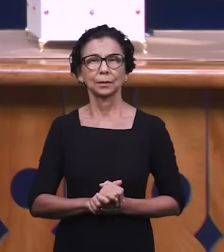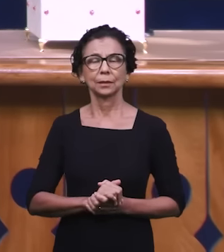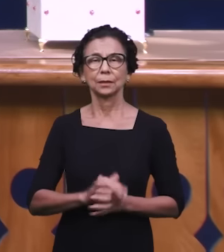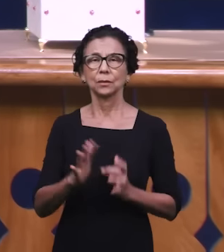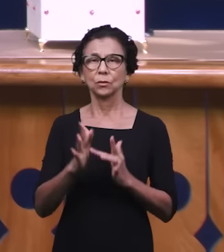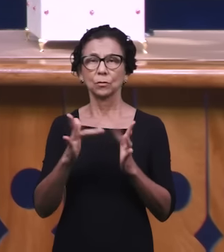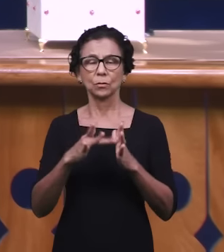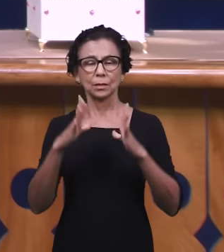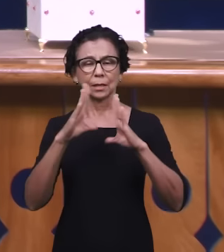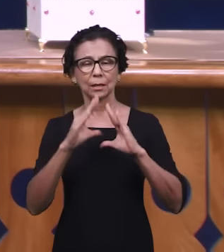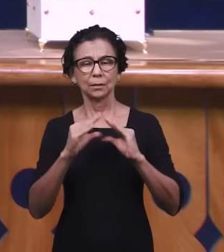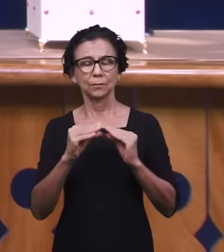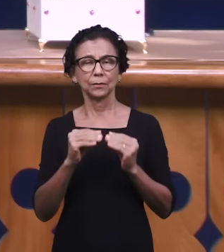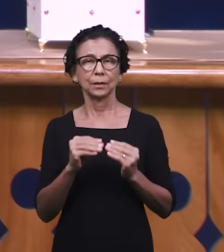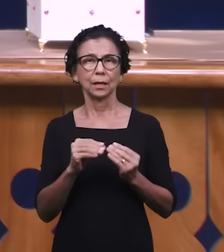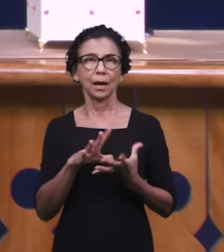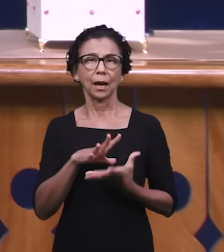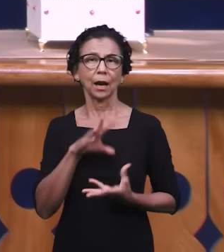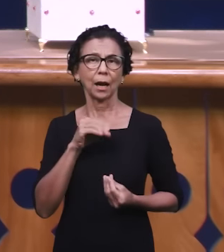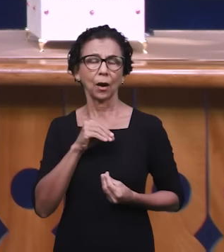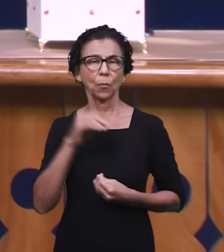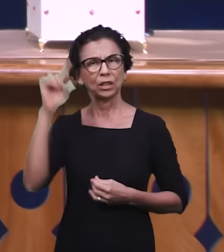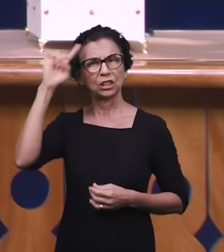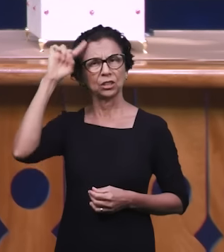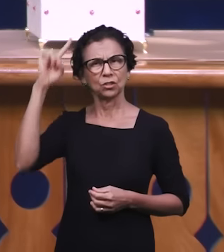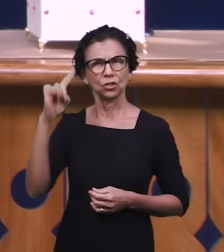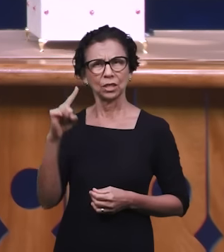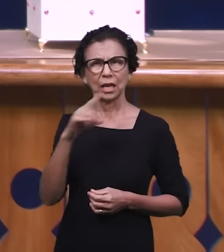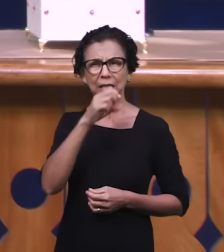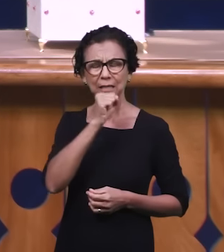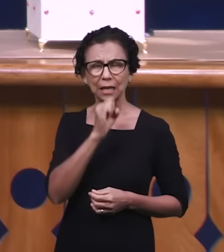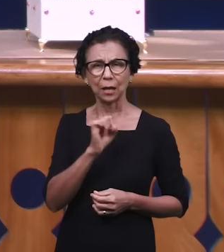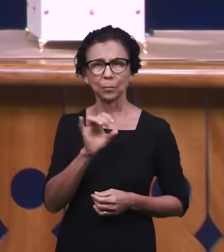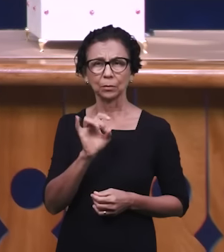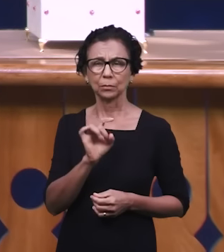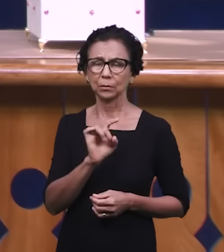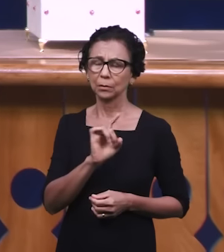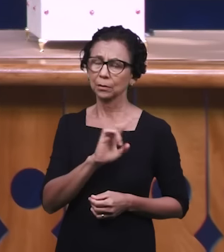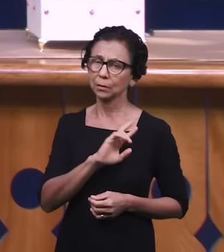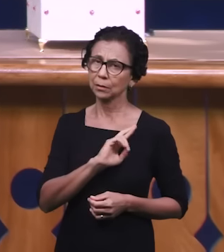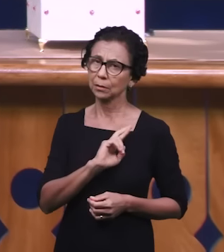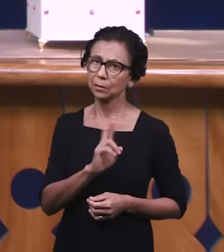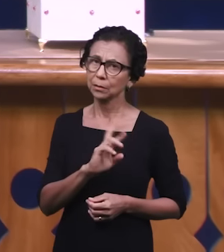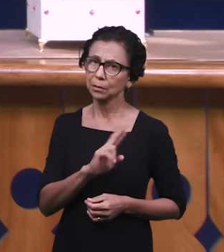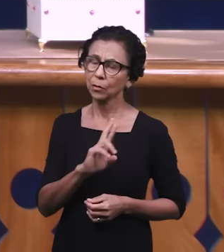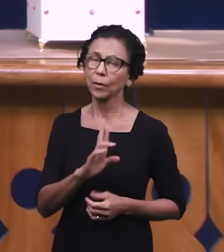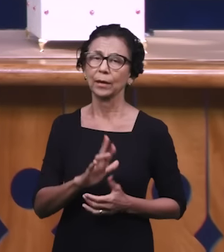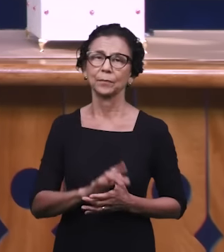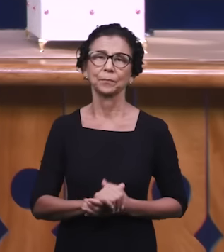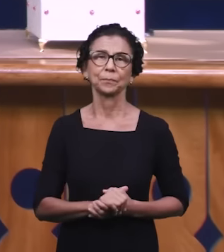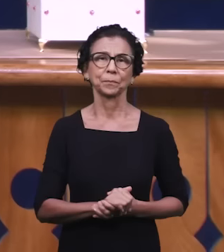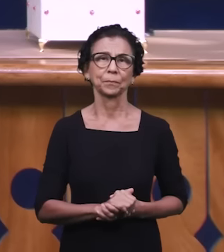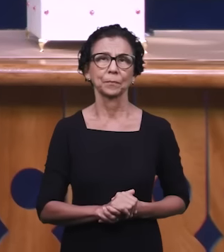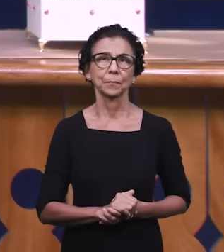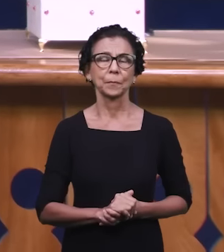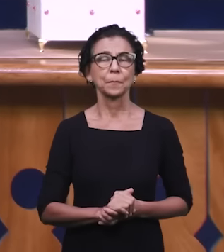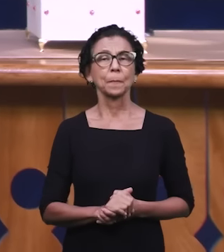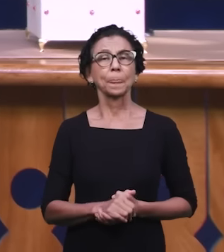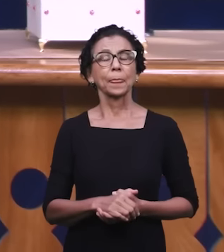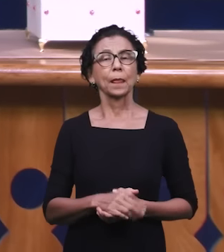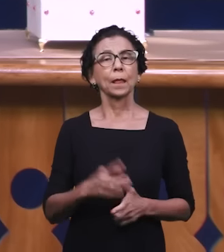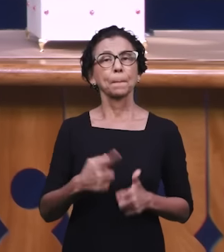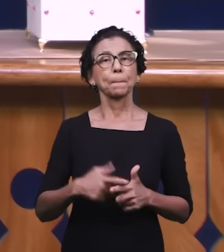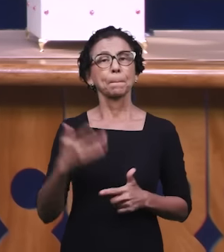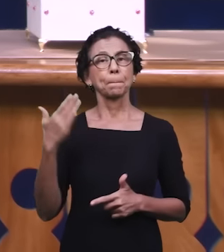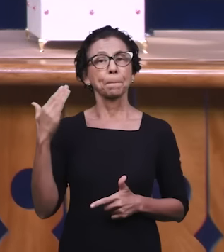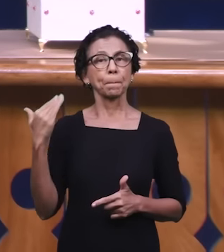ser realizado. Não seria mais realizado dentro dessa estrutura que estava na Escritura, que é aquilo que eles tinham, aquilo que eles